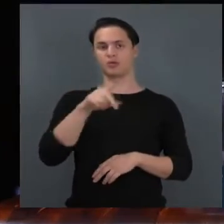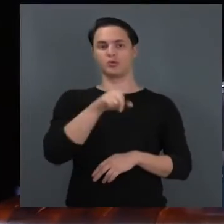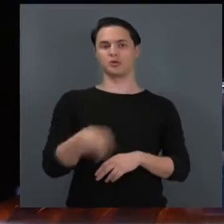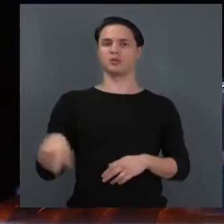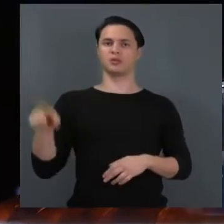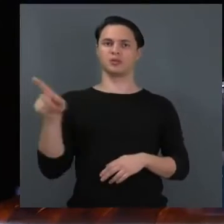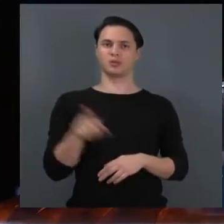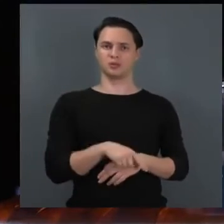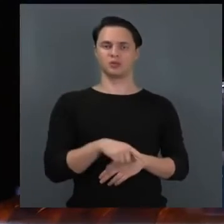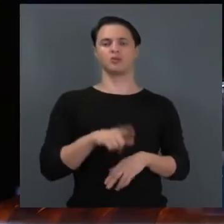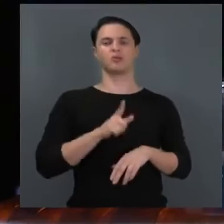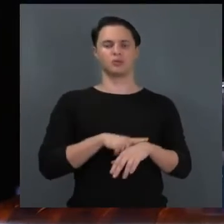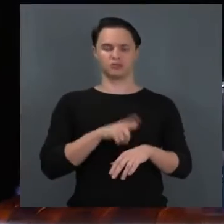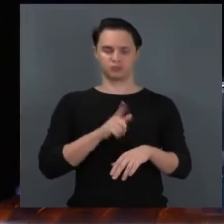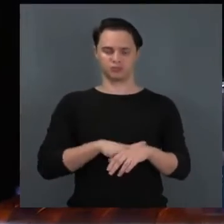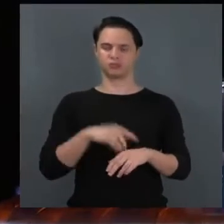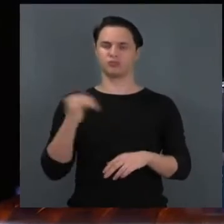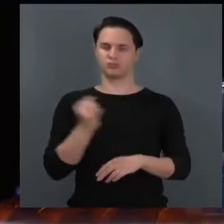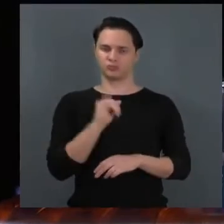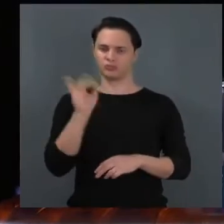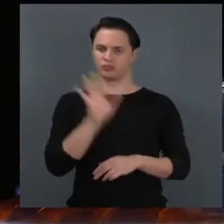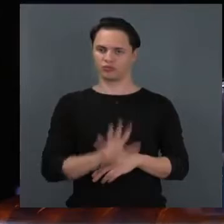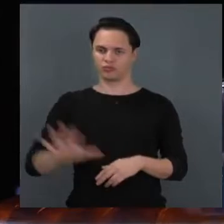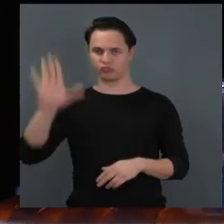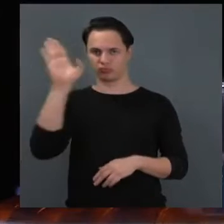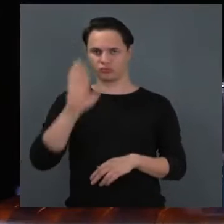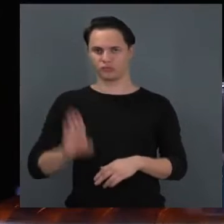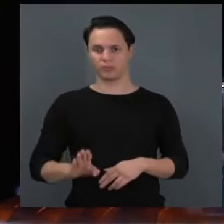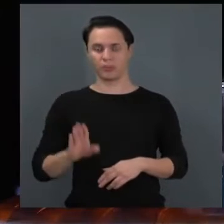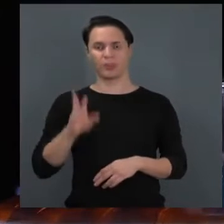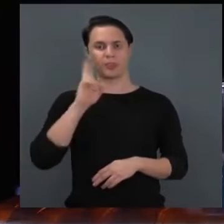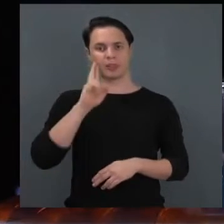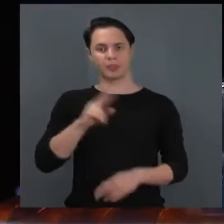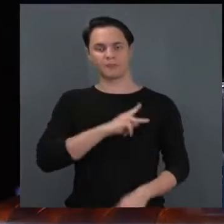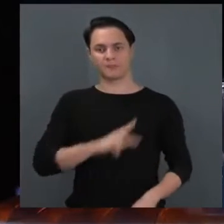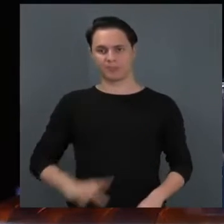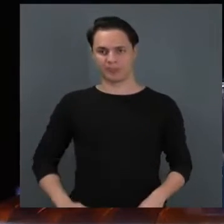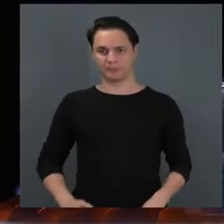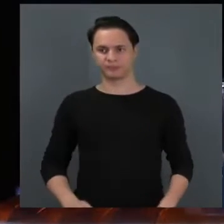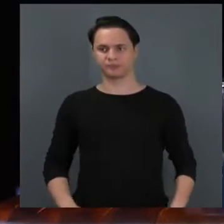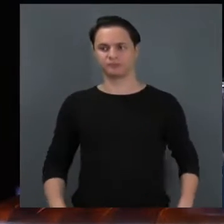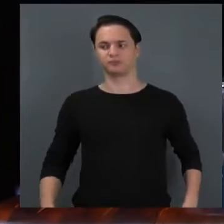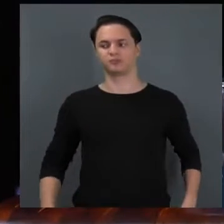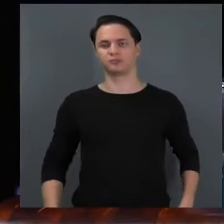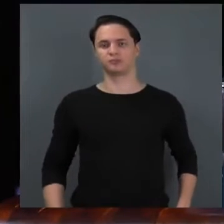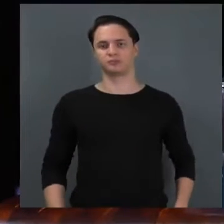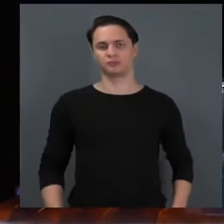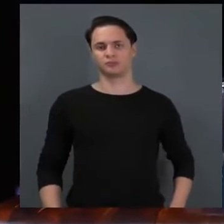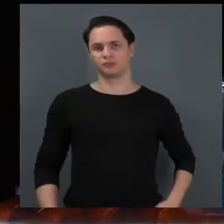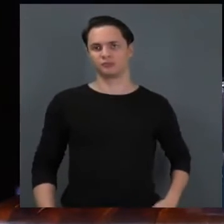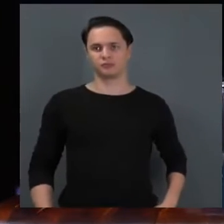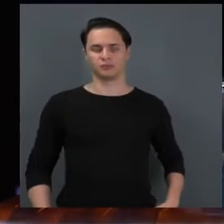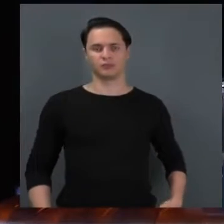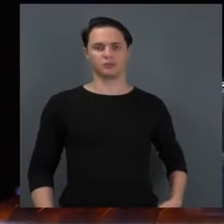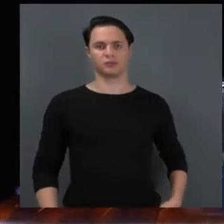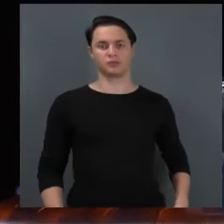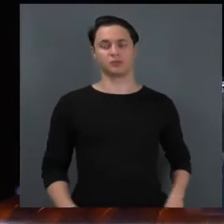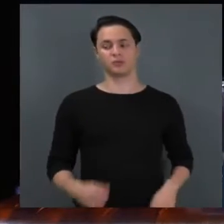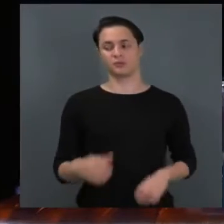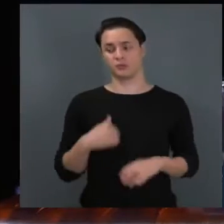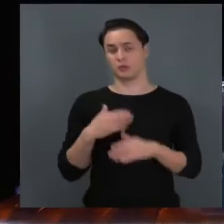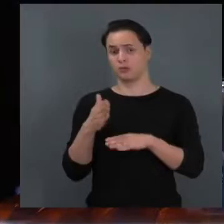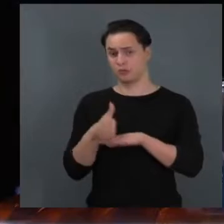cancelado em boa hora em todo o Brasil. Senhor presidente, eu participei, ainda na